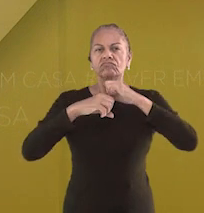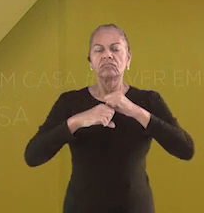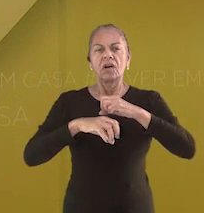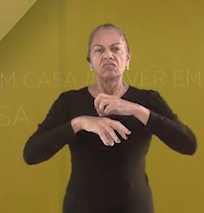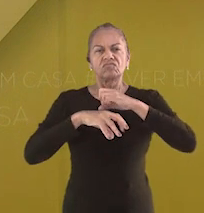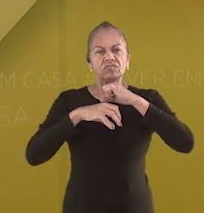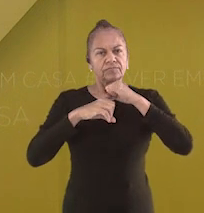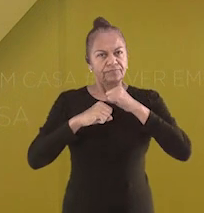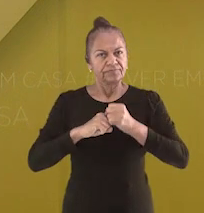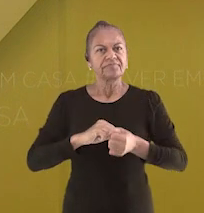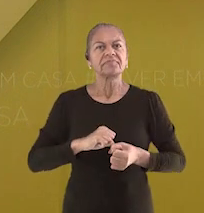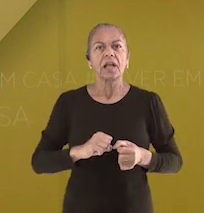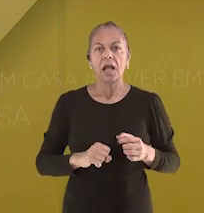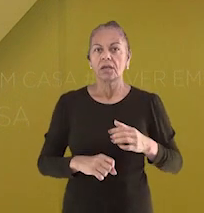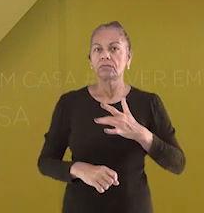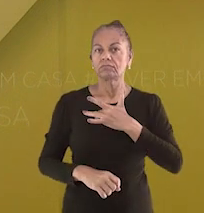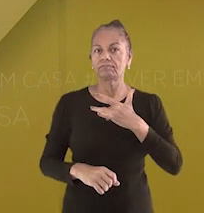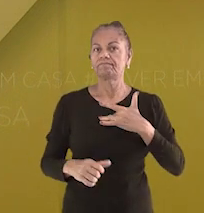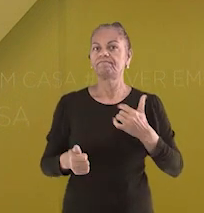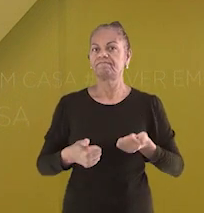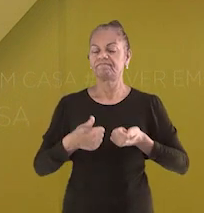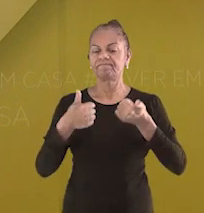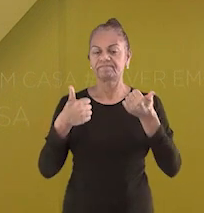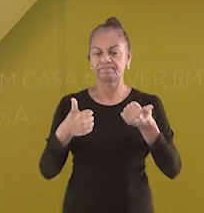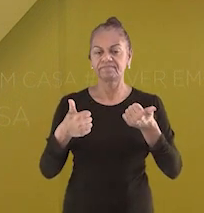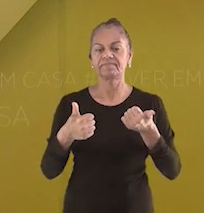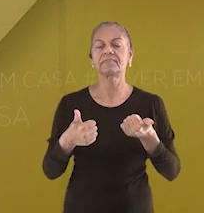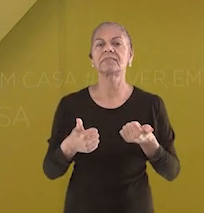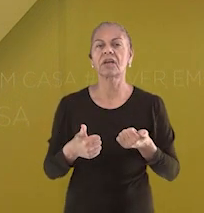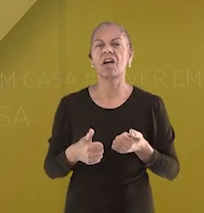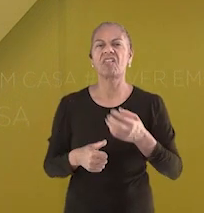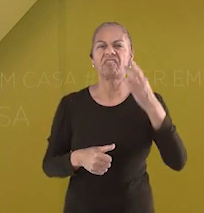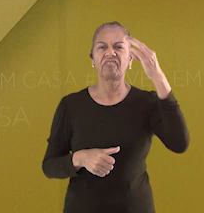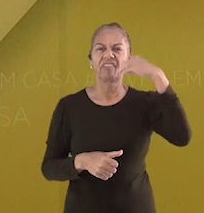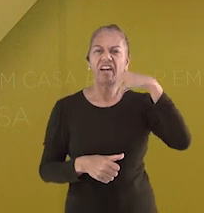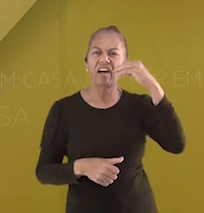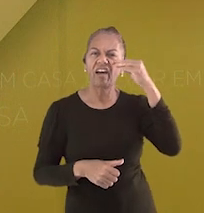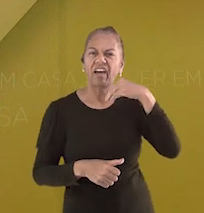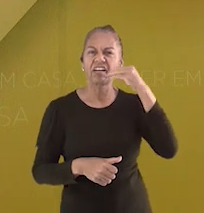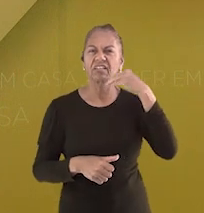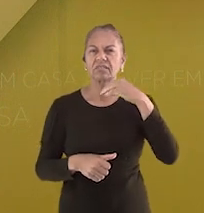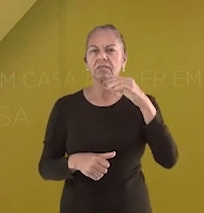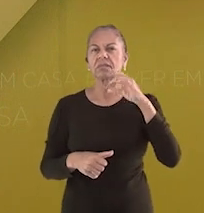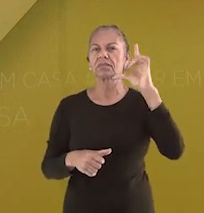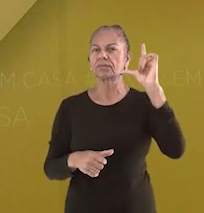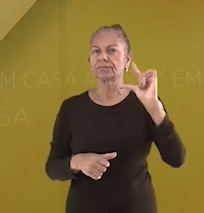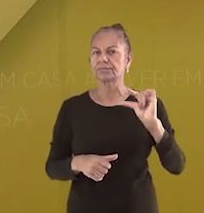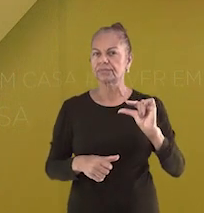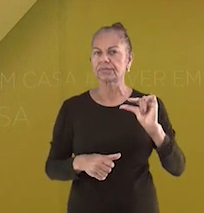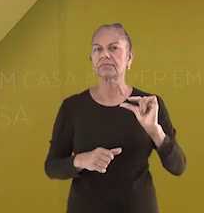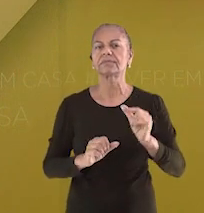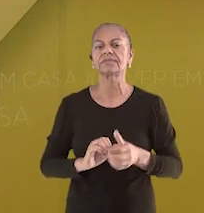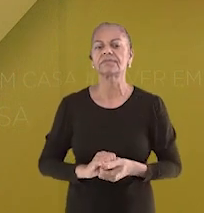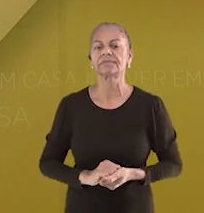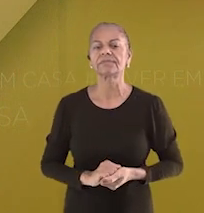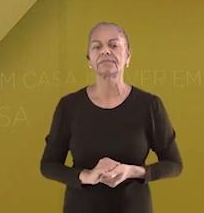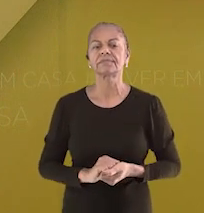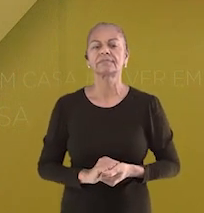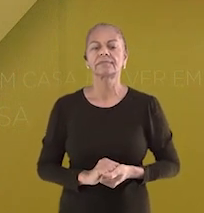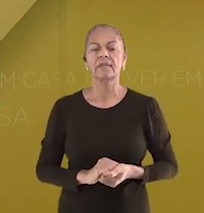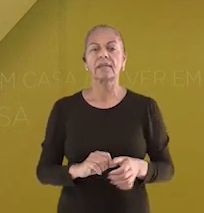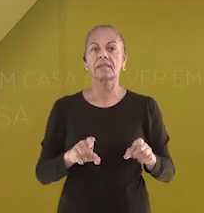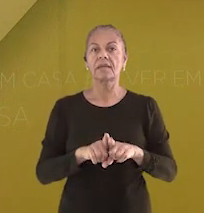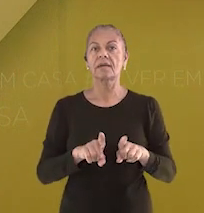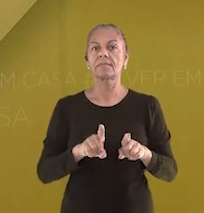fadiga, minimizando, assim, fraqueza e atrofia desses músculos. Em sexto, melhora o